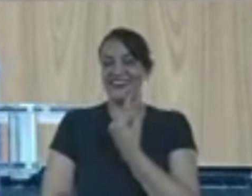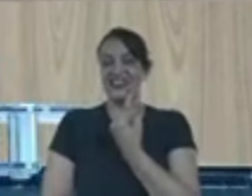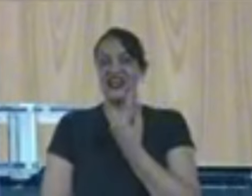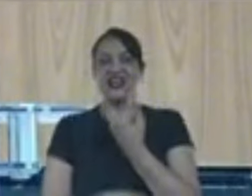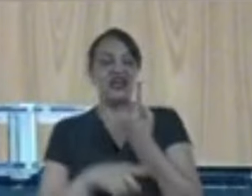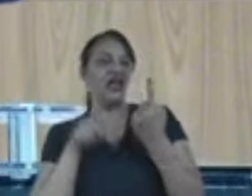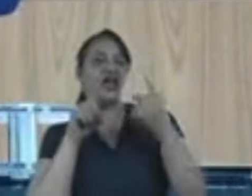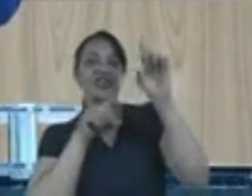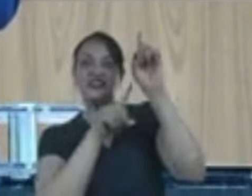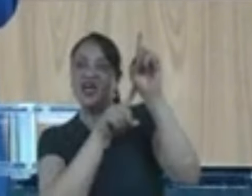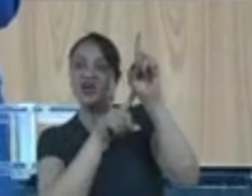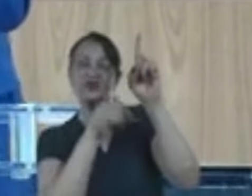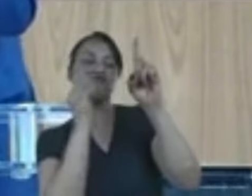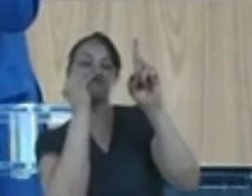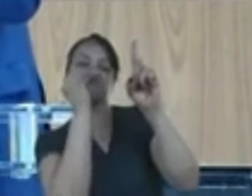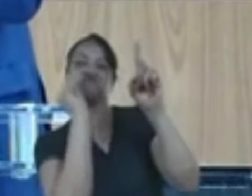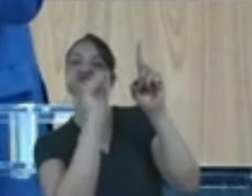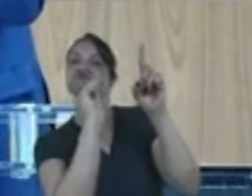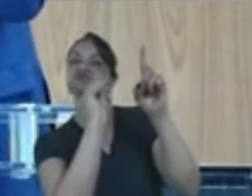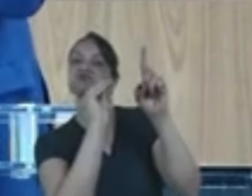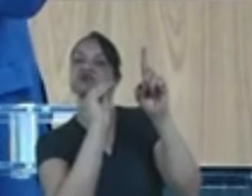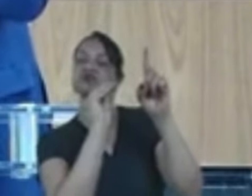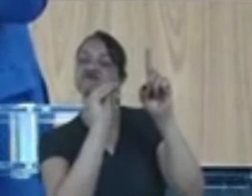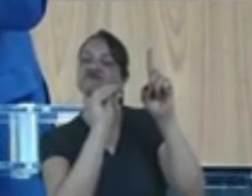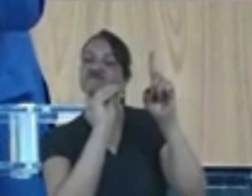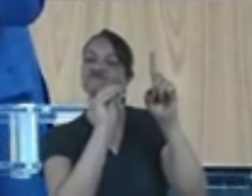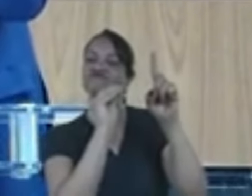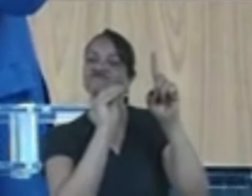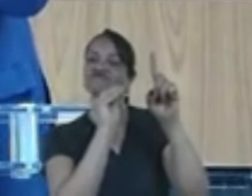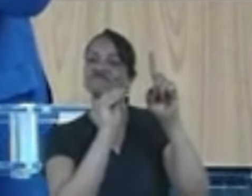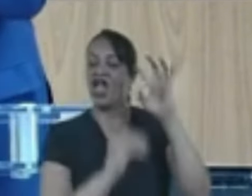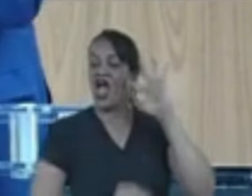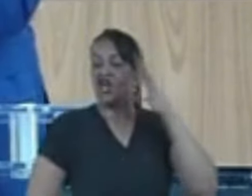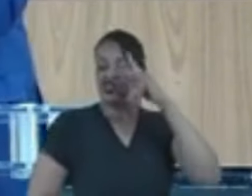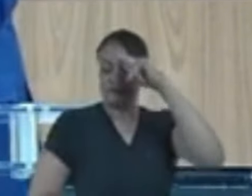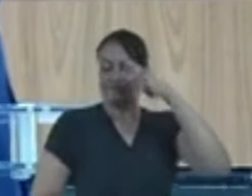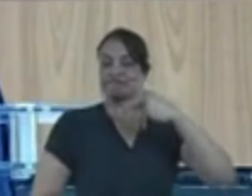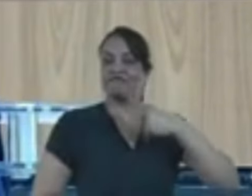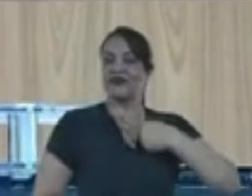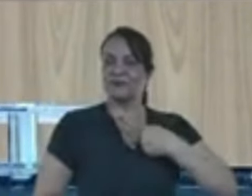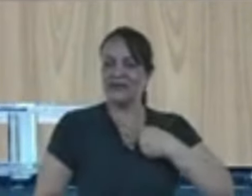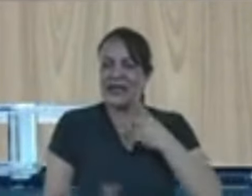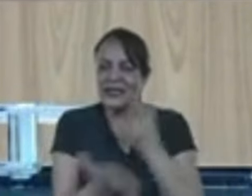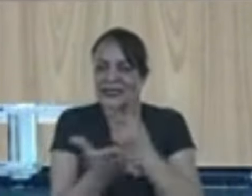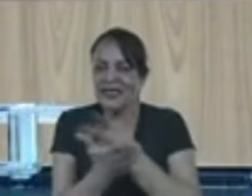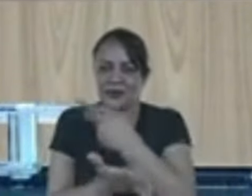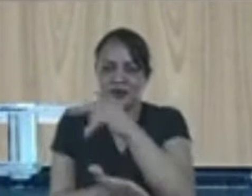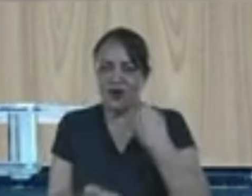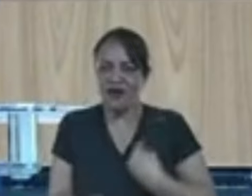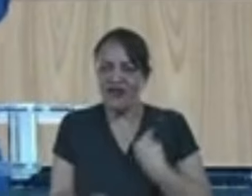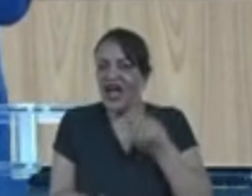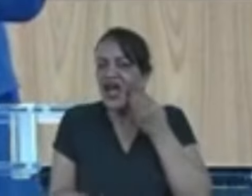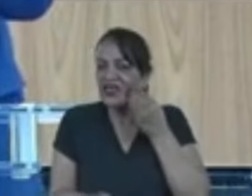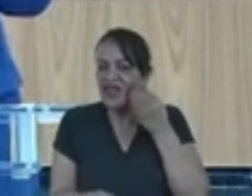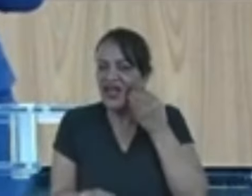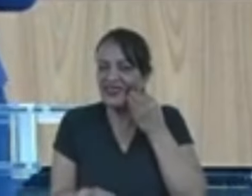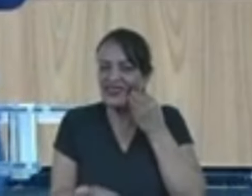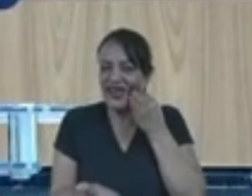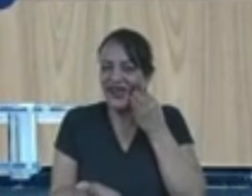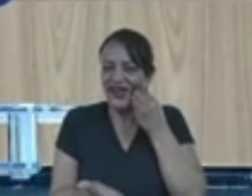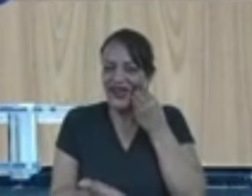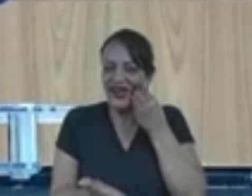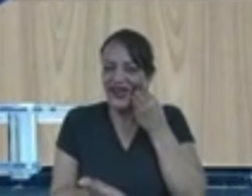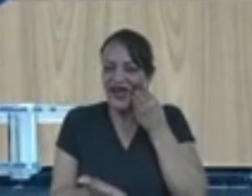Deus. E todas as vezes que você muda o teu rumo, que você tenta ir por direções que não são aquelas